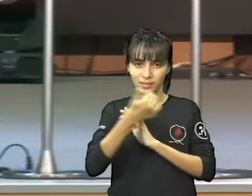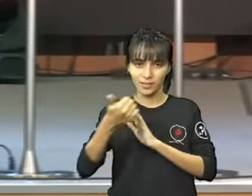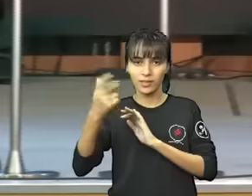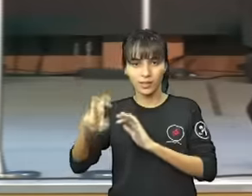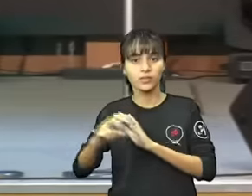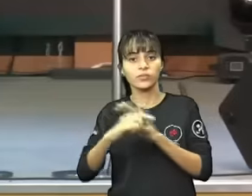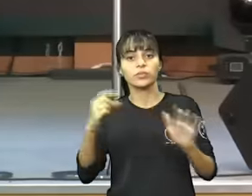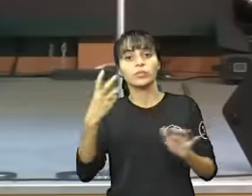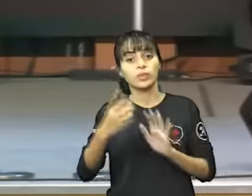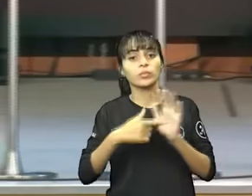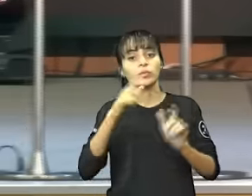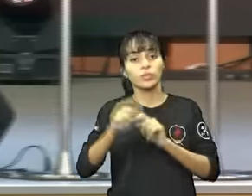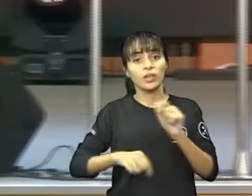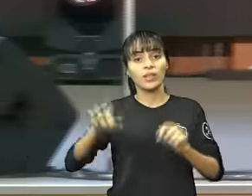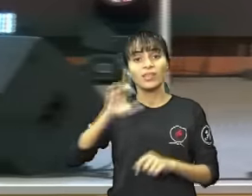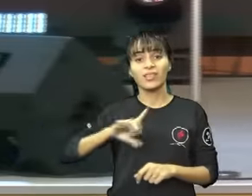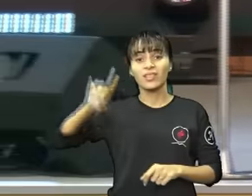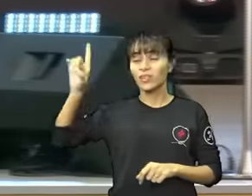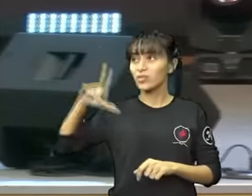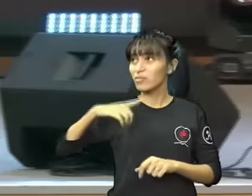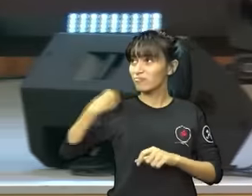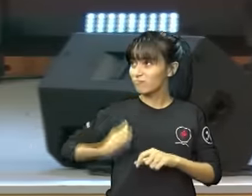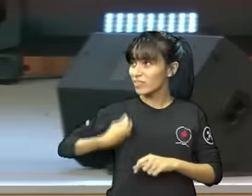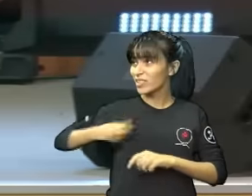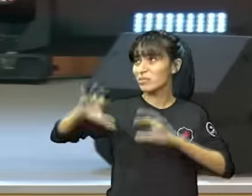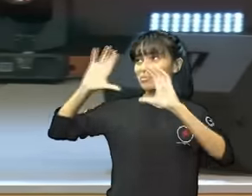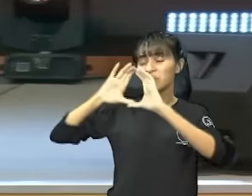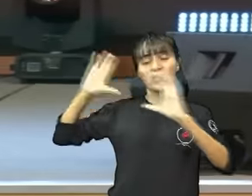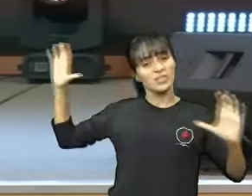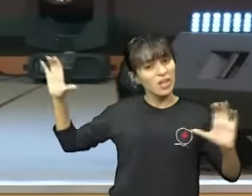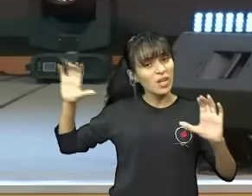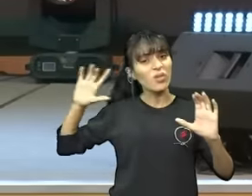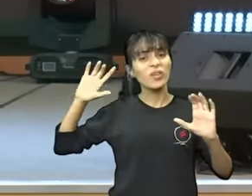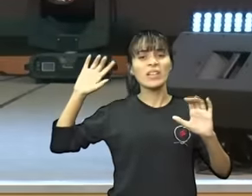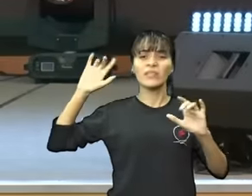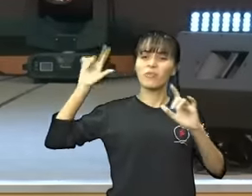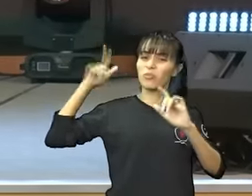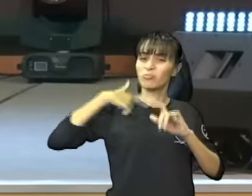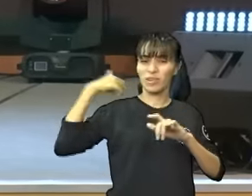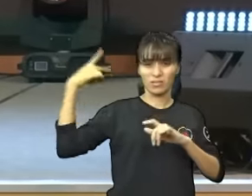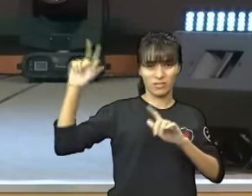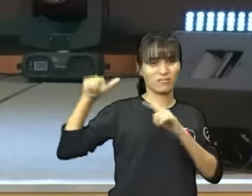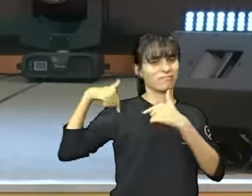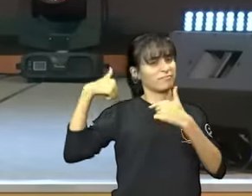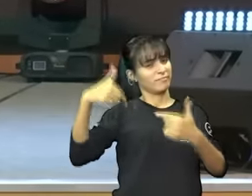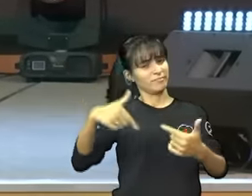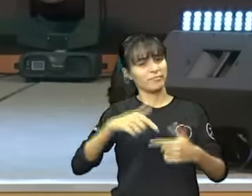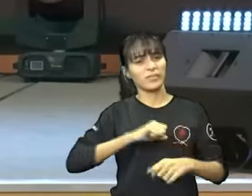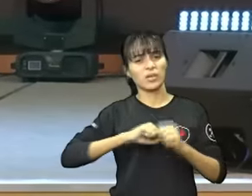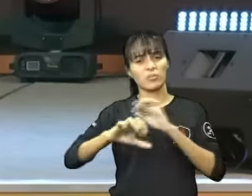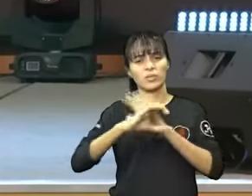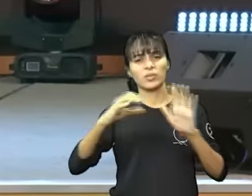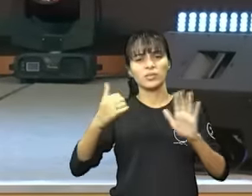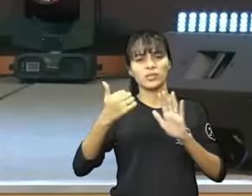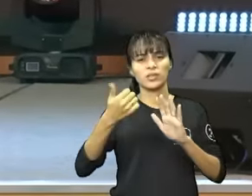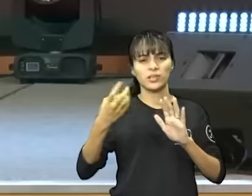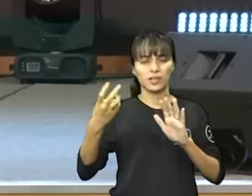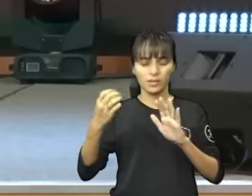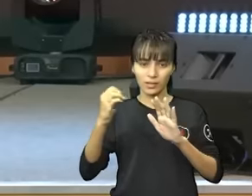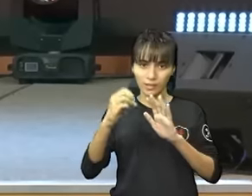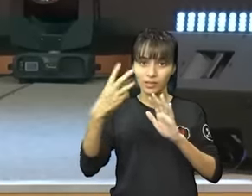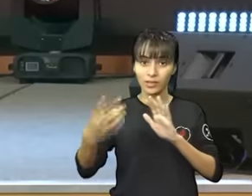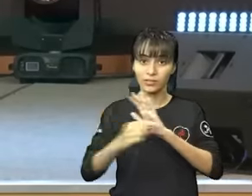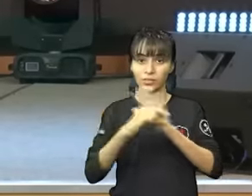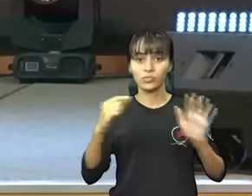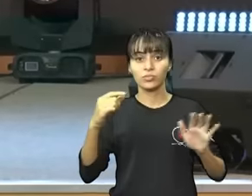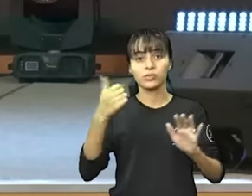que o senhor está nos céus e faz tudo que me apraz e o Salmo 103 Versículo 19 dígitos